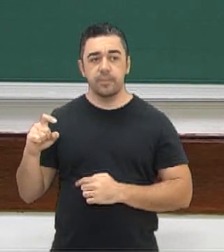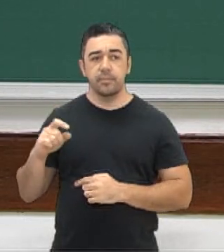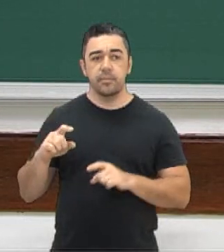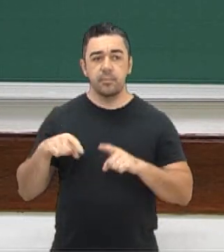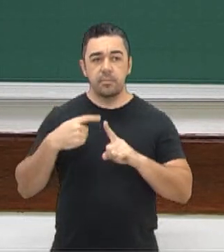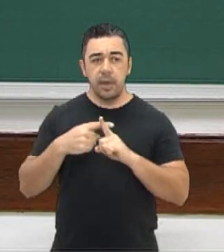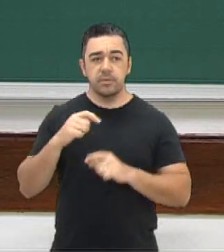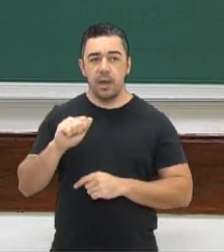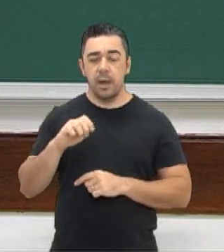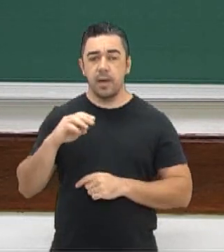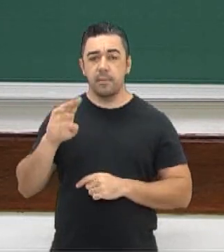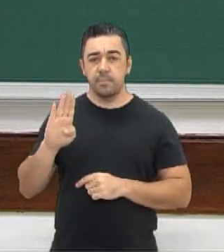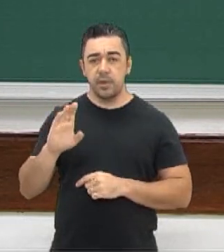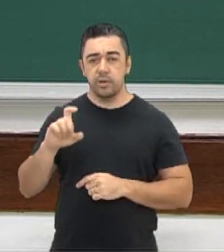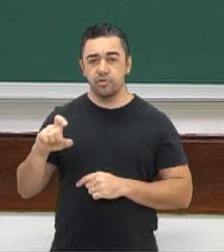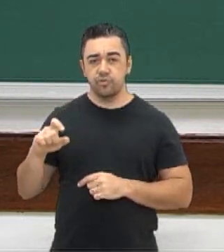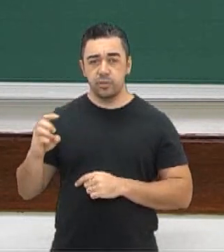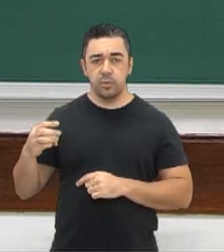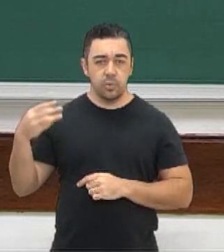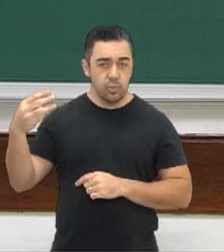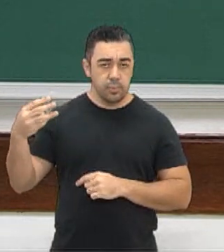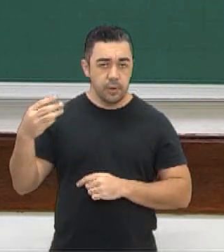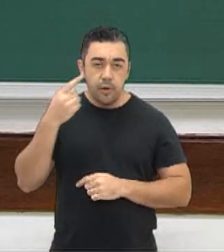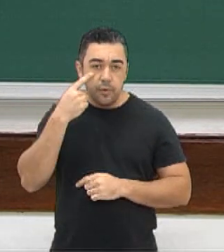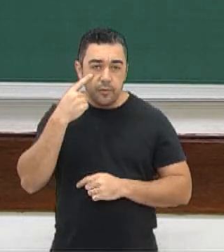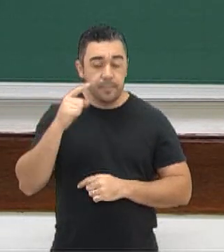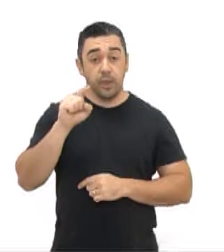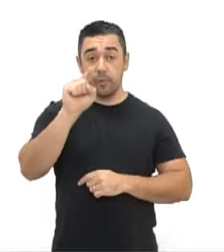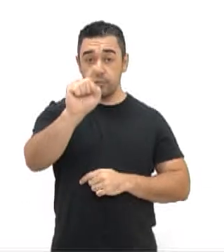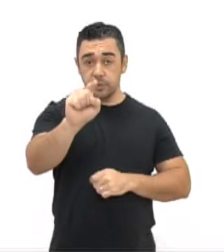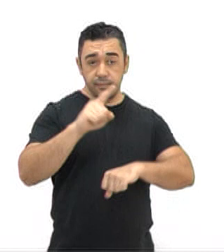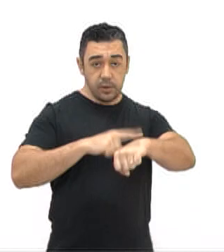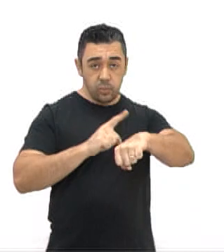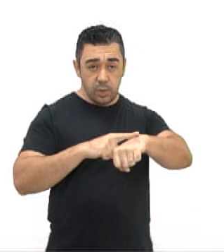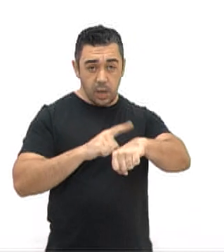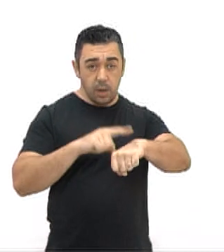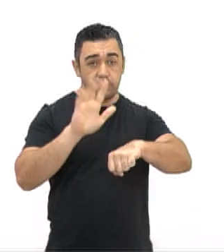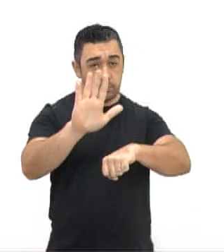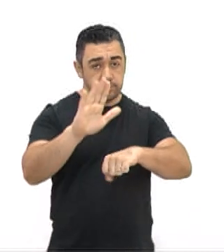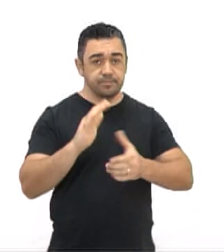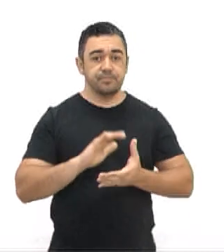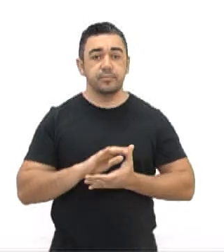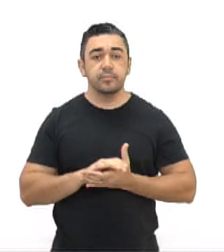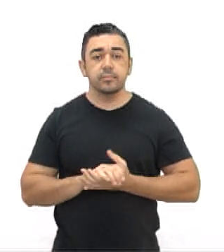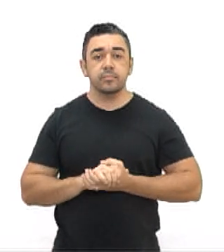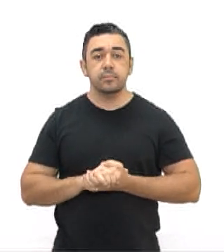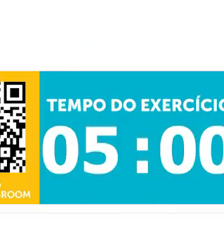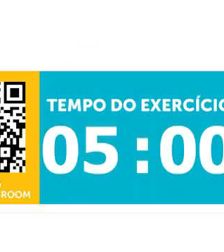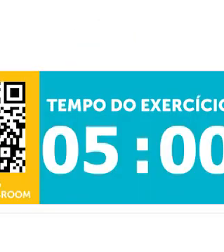abx². Qual vai ser o meu grau? Eu vou dar um tempo e a gente já retorna.